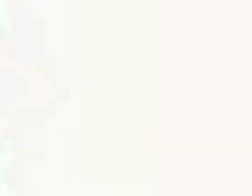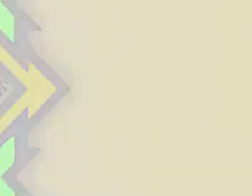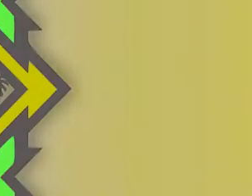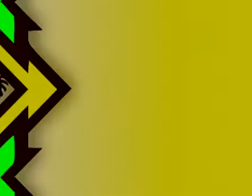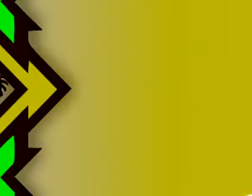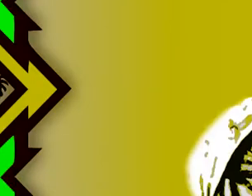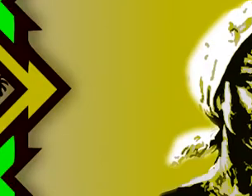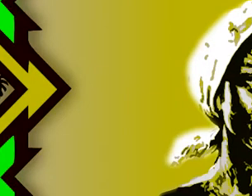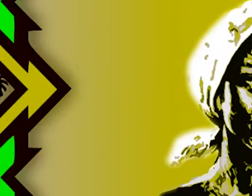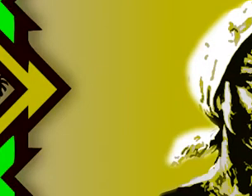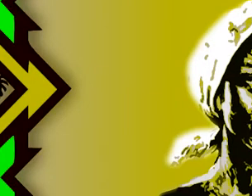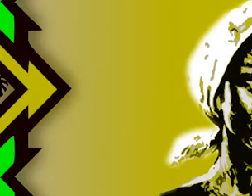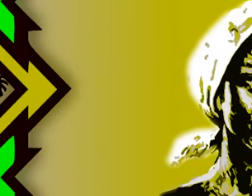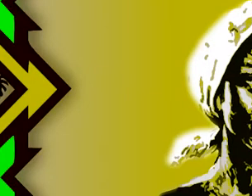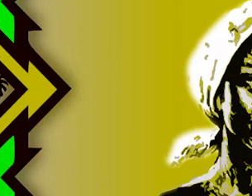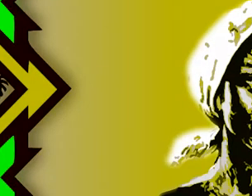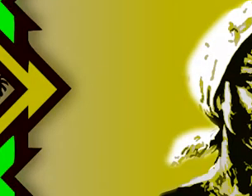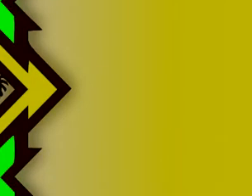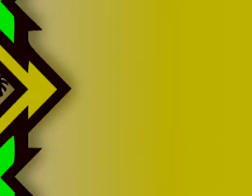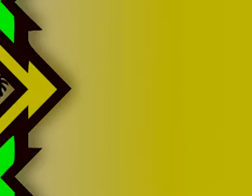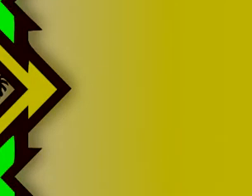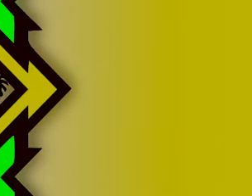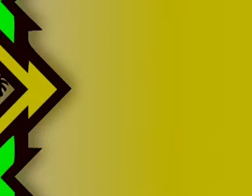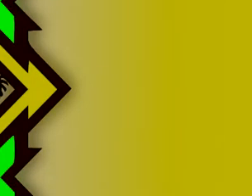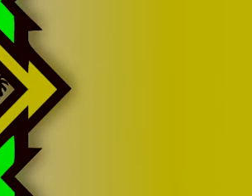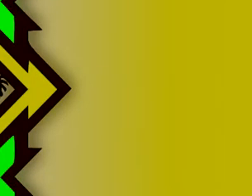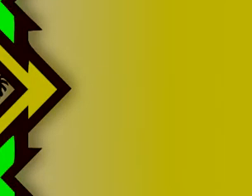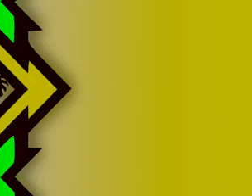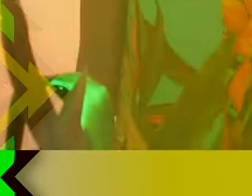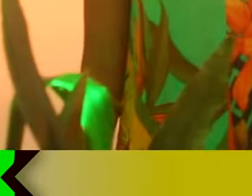8ª edição do festival Cor de Rosa Zumbi Olinda.